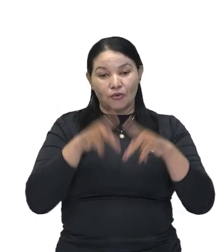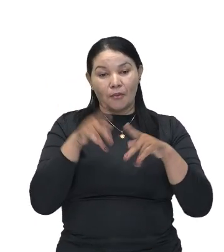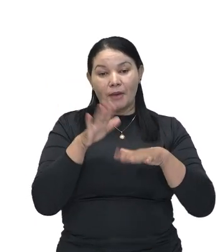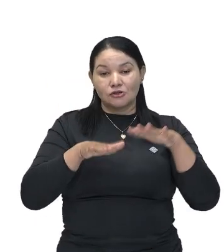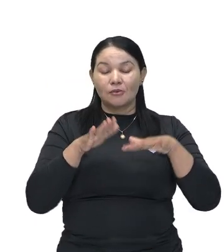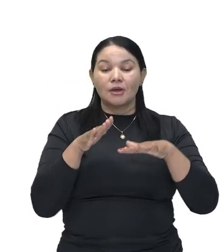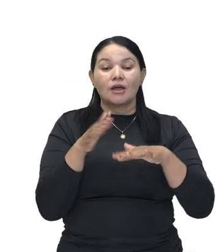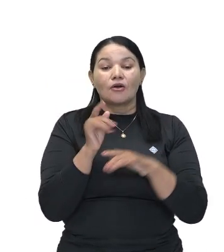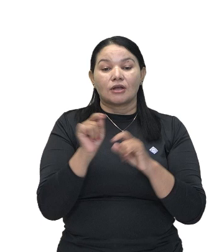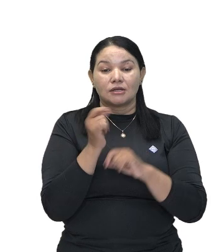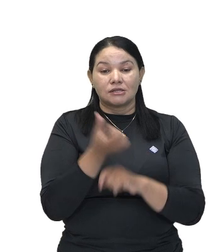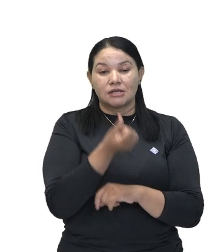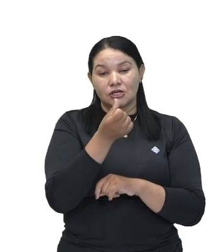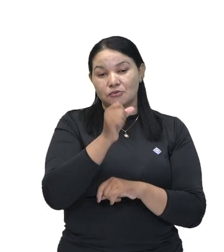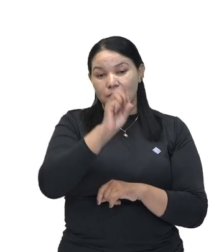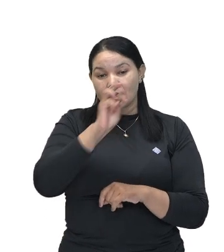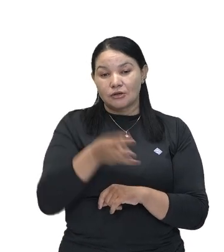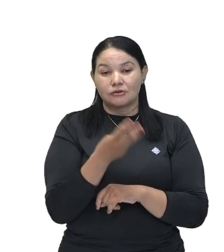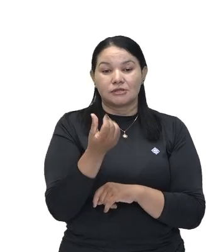de